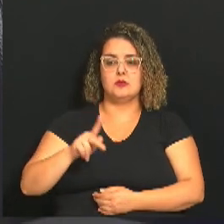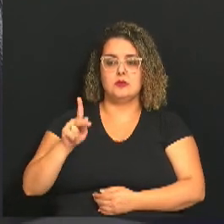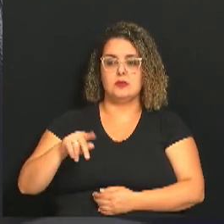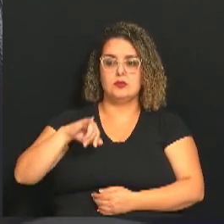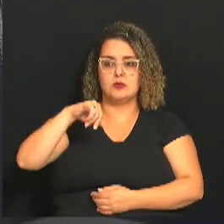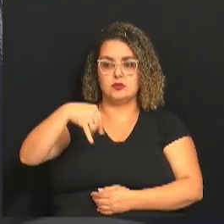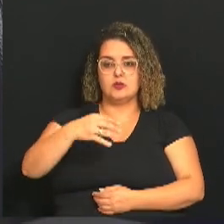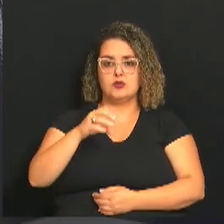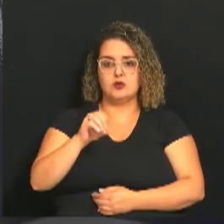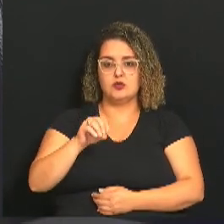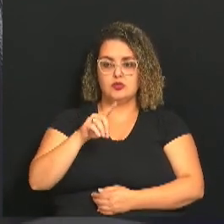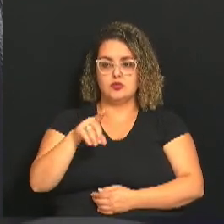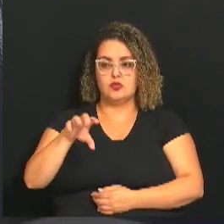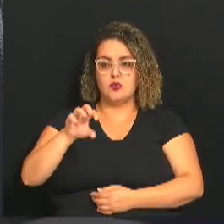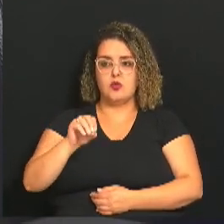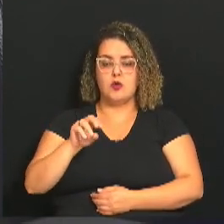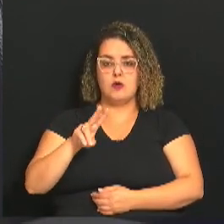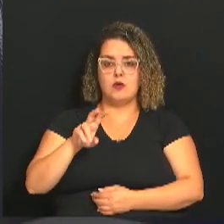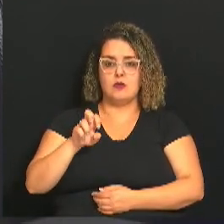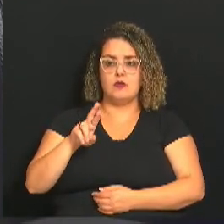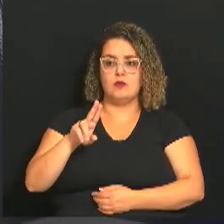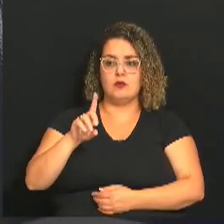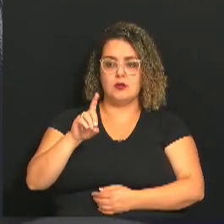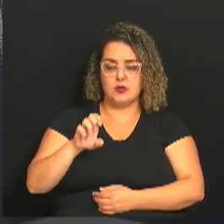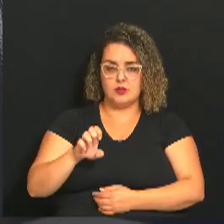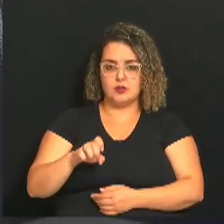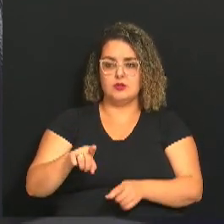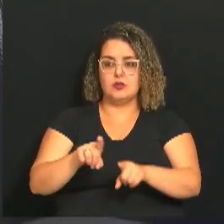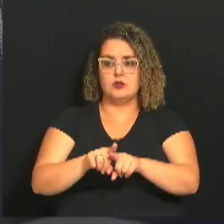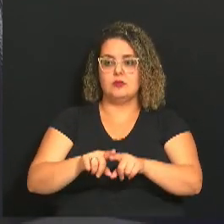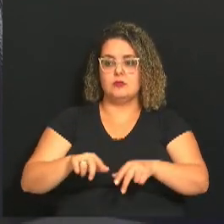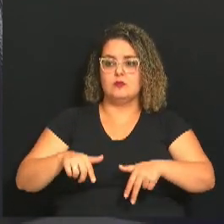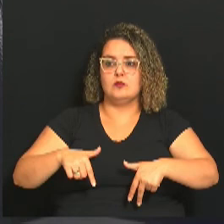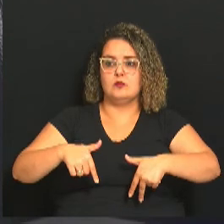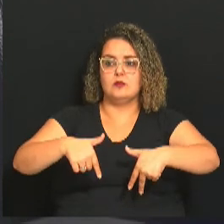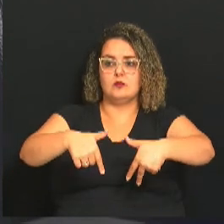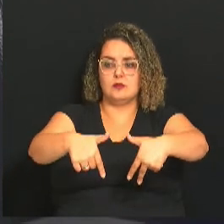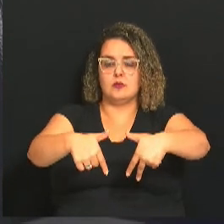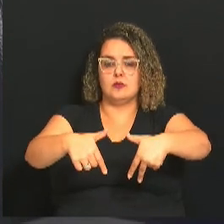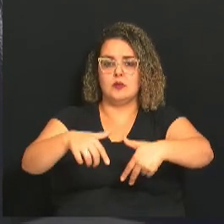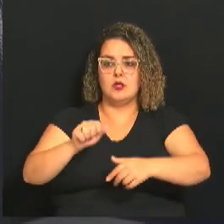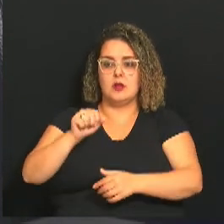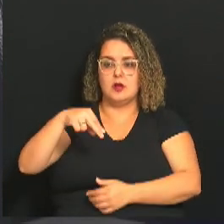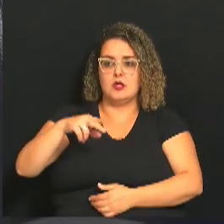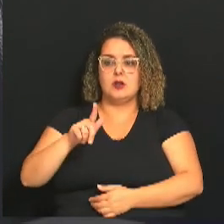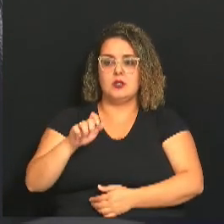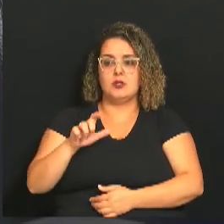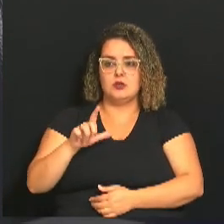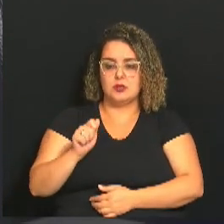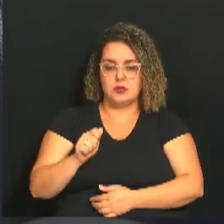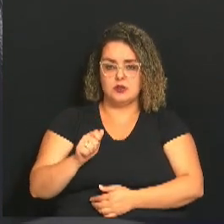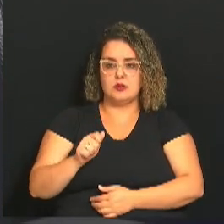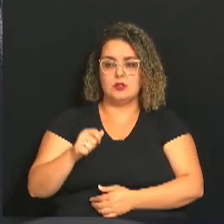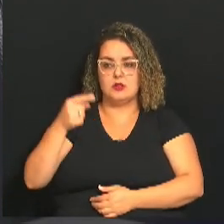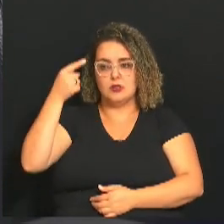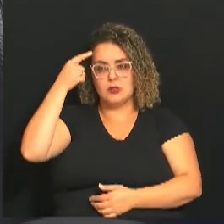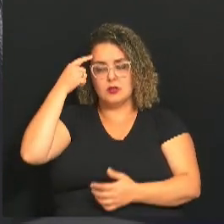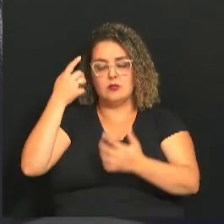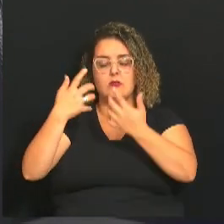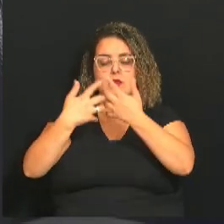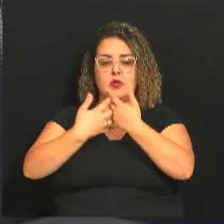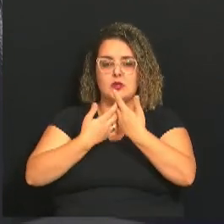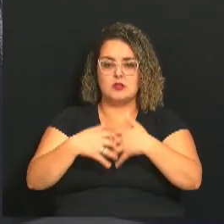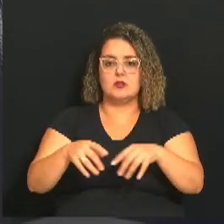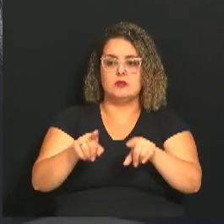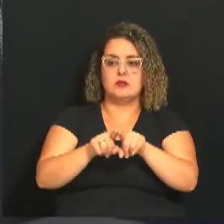Verde e da ativista ambiental aí da Ângela Podonski, que pensam também essas questões